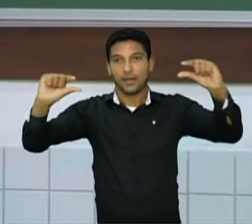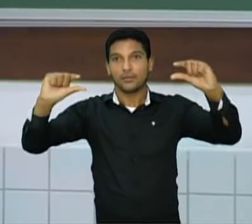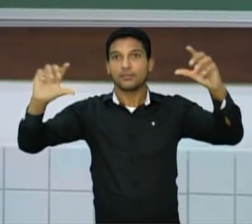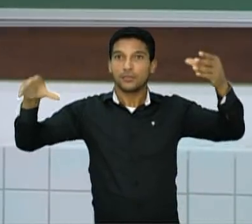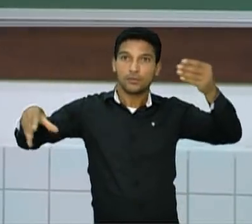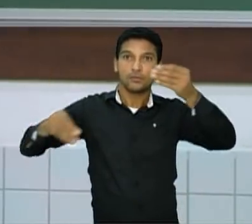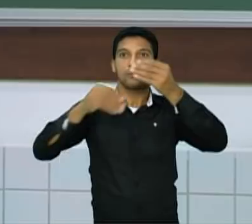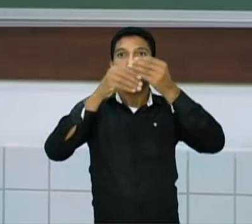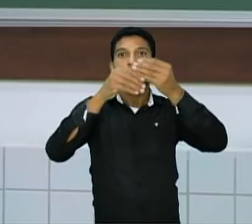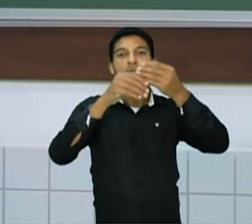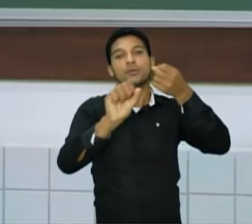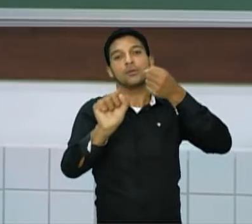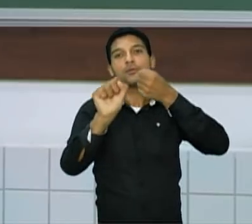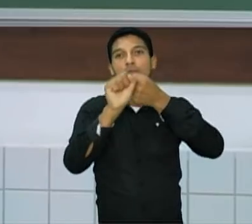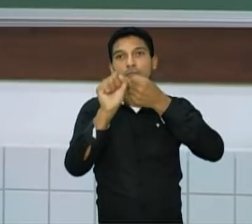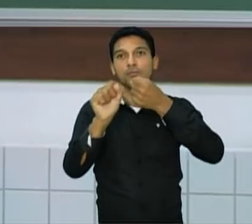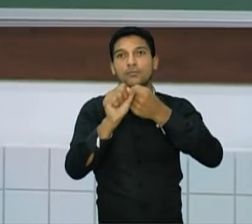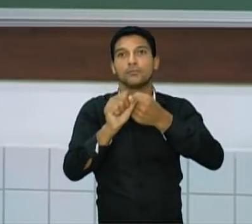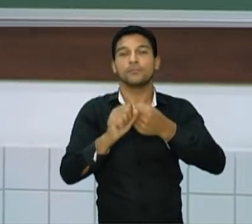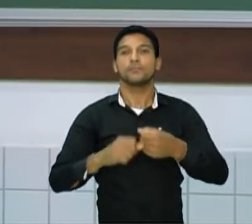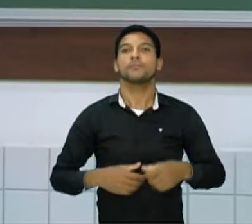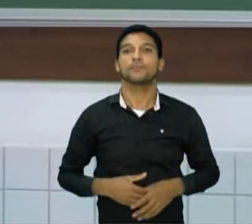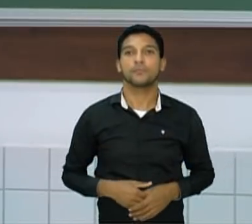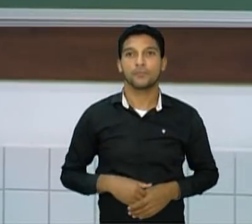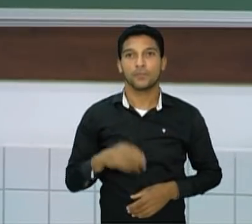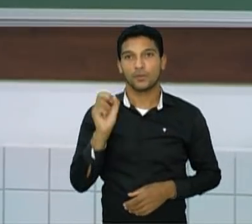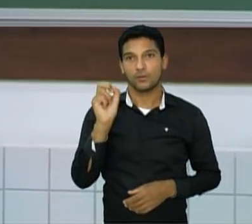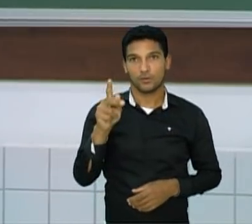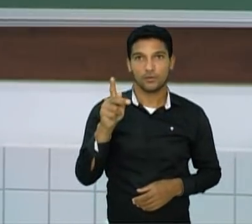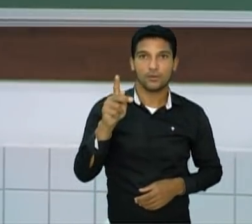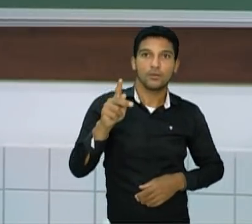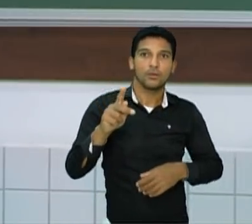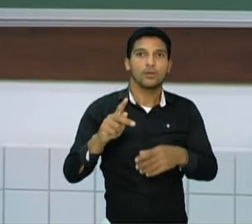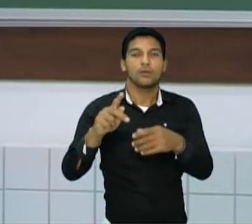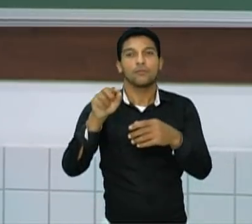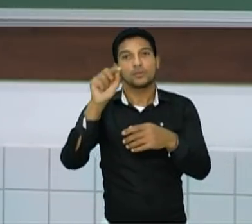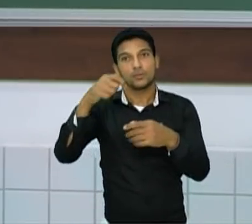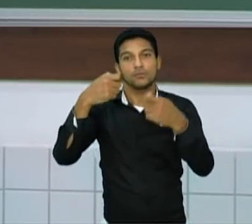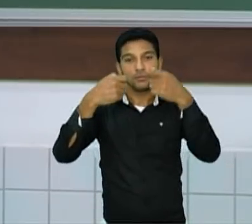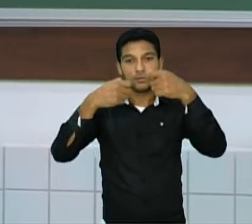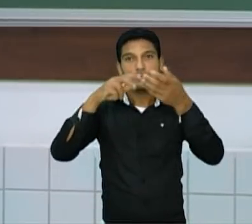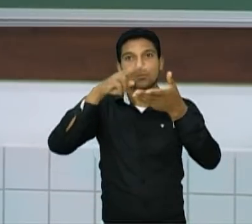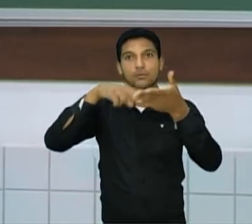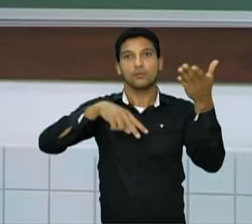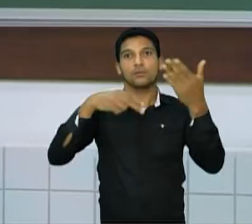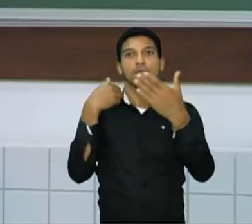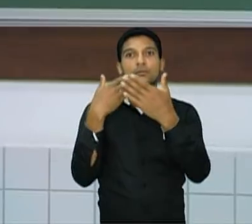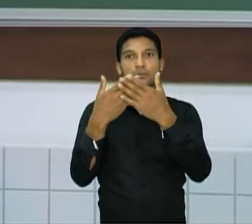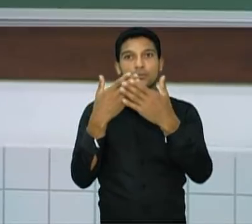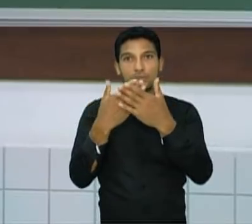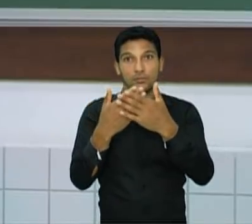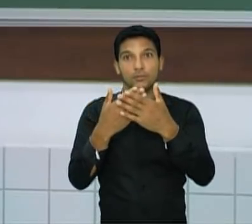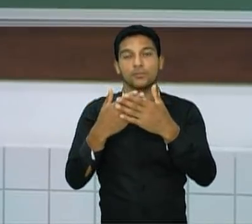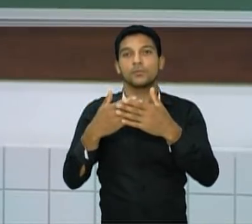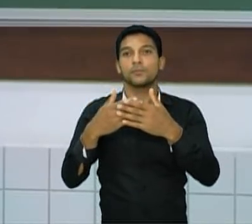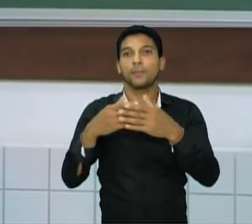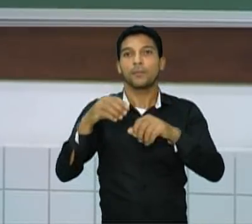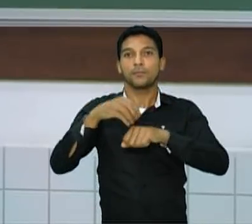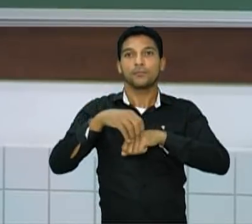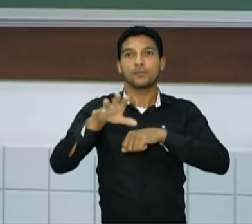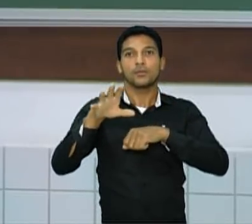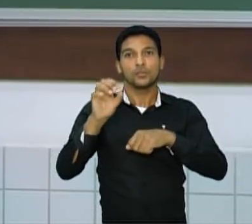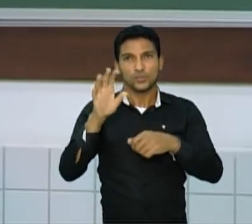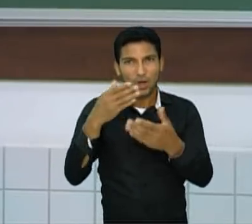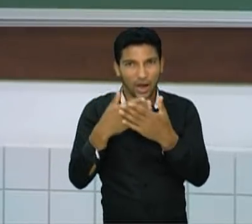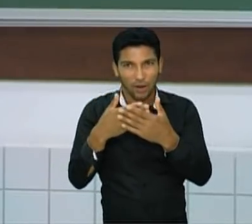de sujeito. Tudo bem, pessoal? Eu sugiro que você releia, que você estude, porque não é só com essa aulinha que